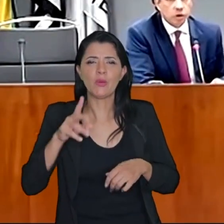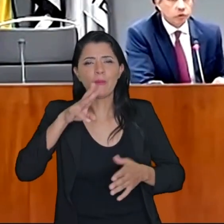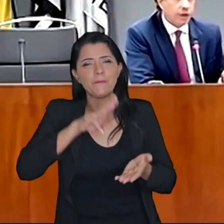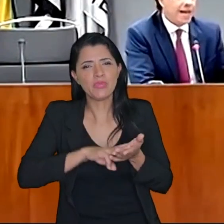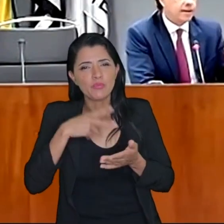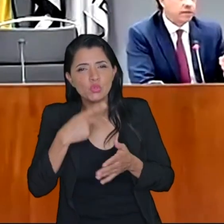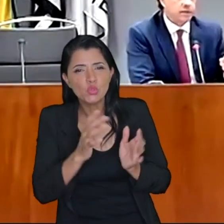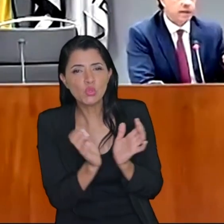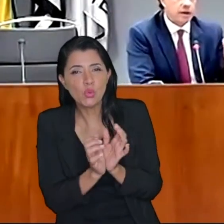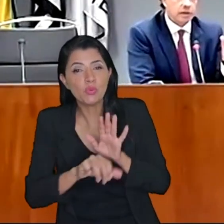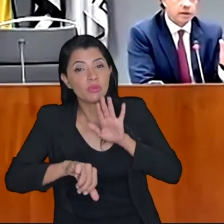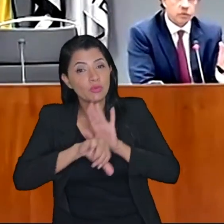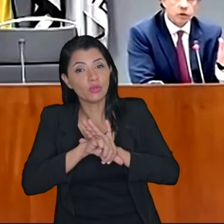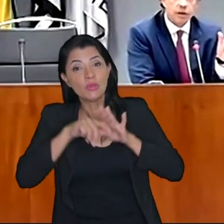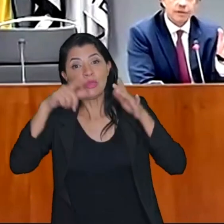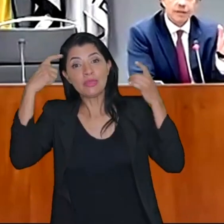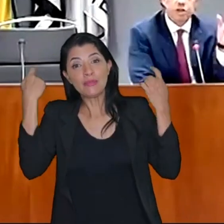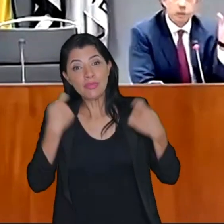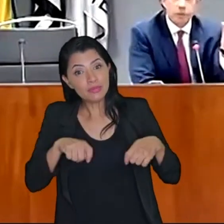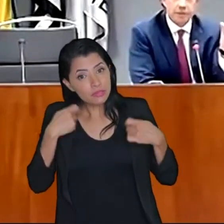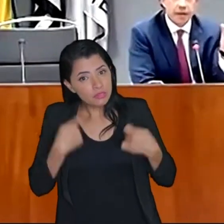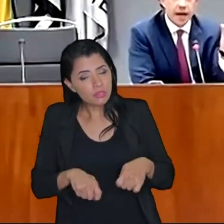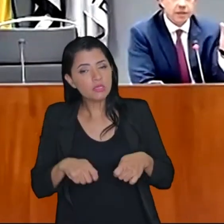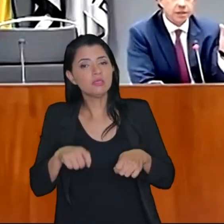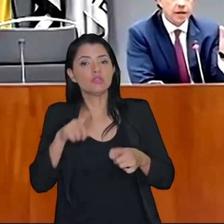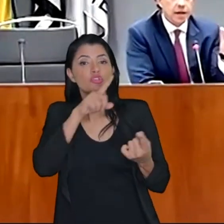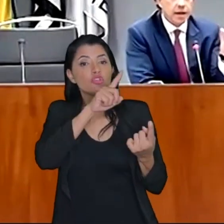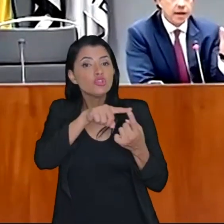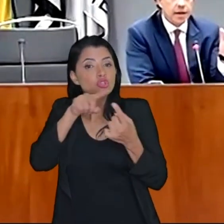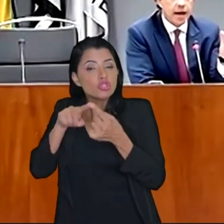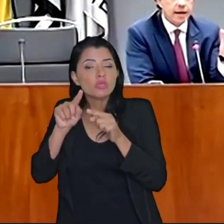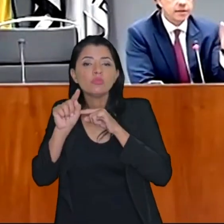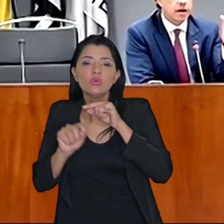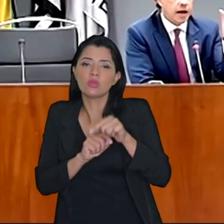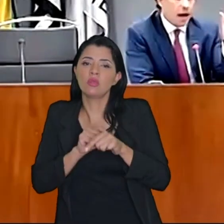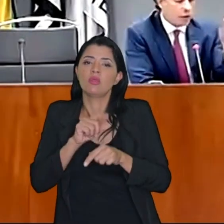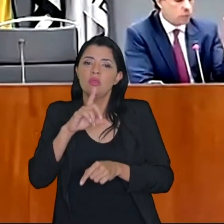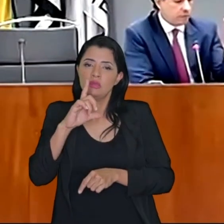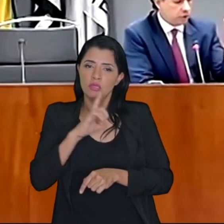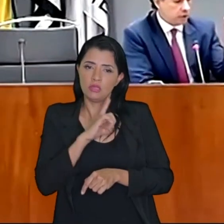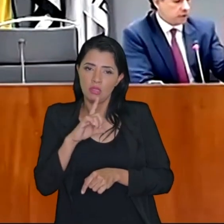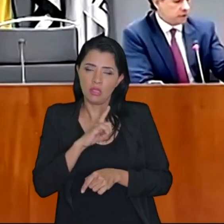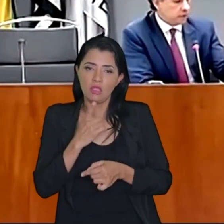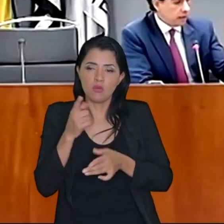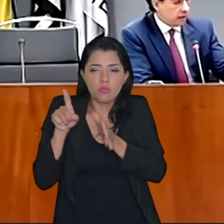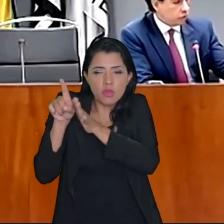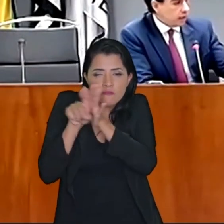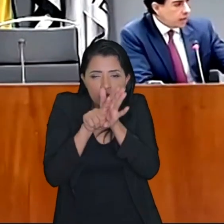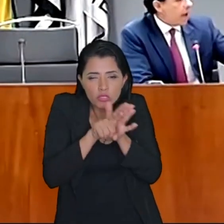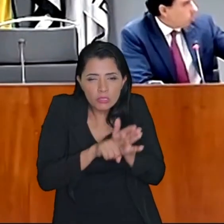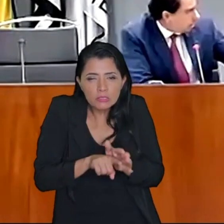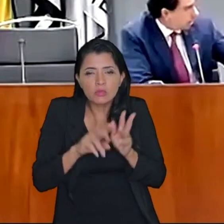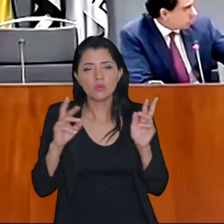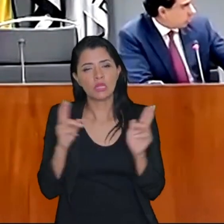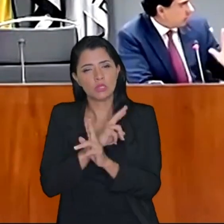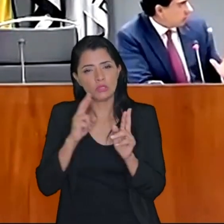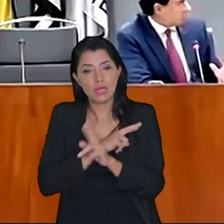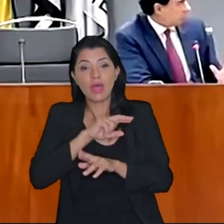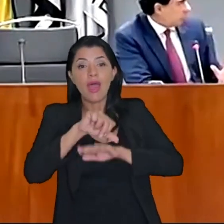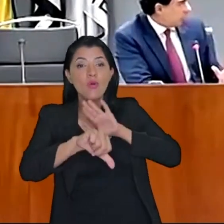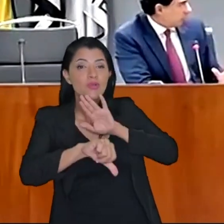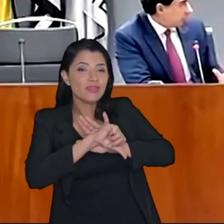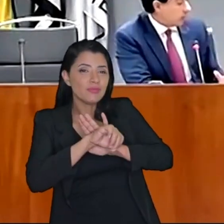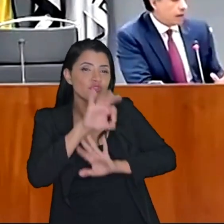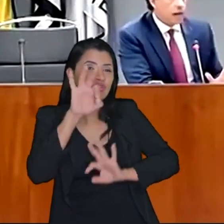organização criminosa. O que é necessário em termos de tipicidade é que haja uma investigação relacionada ao crime de